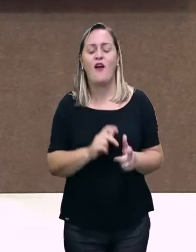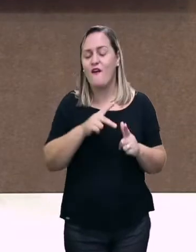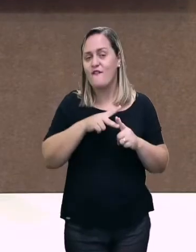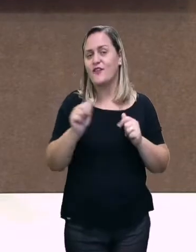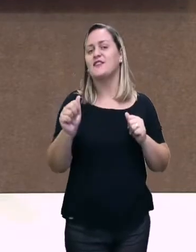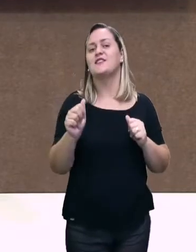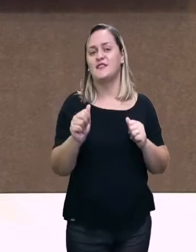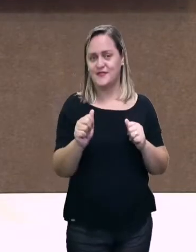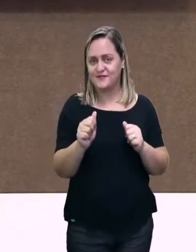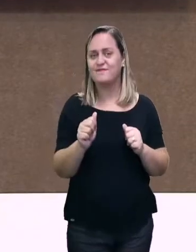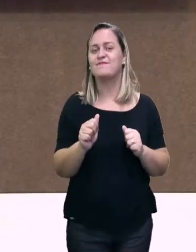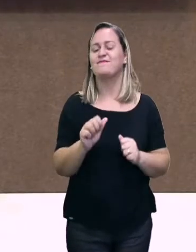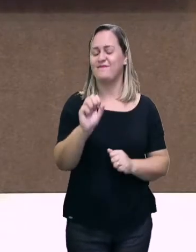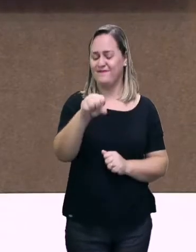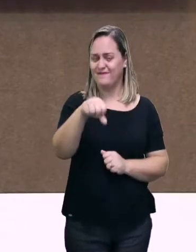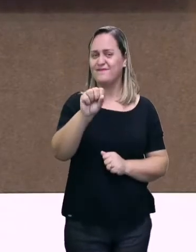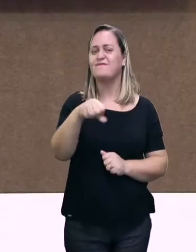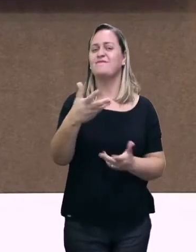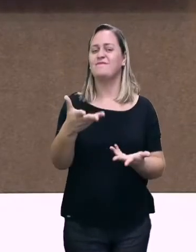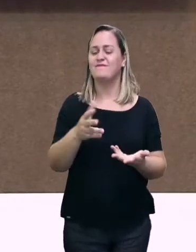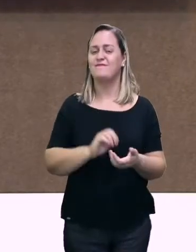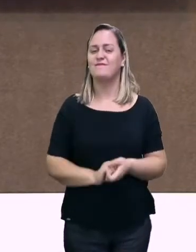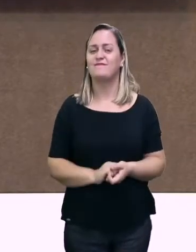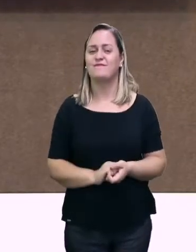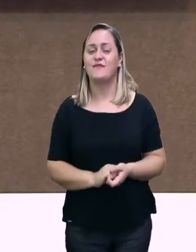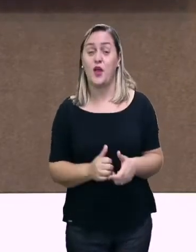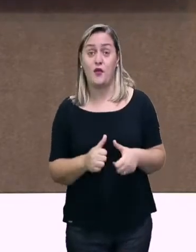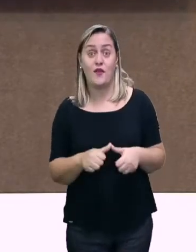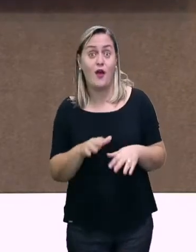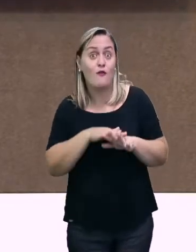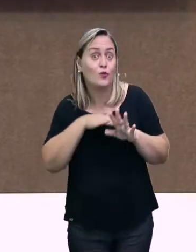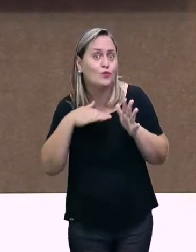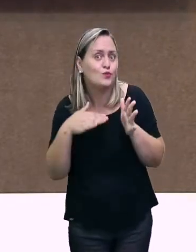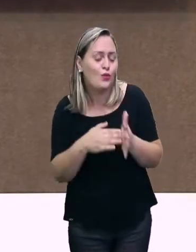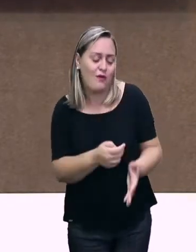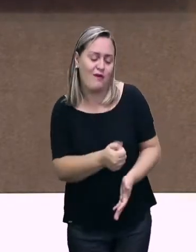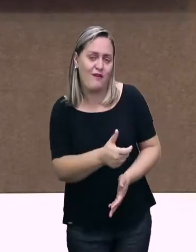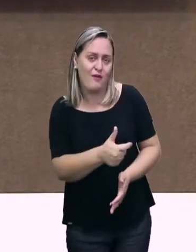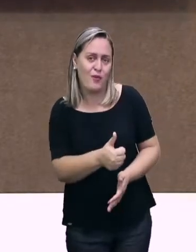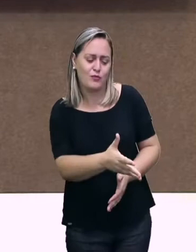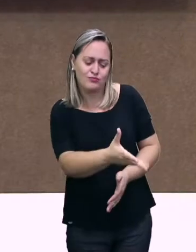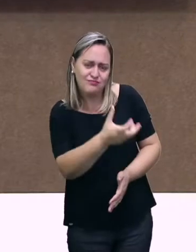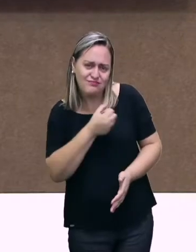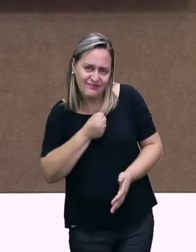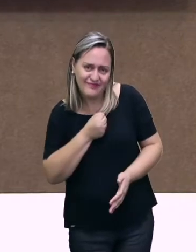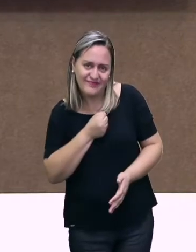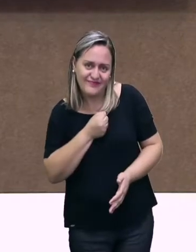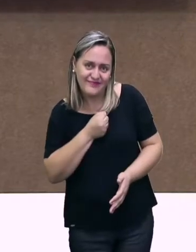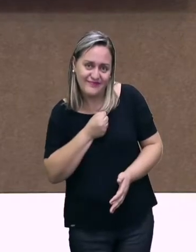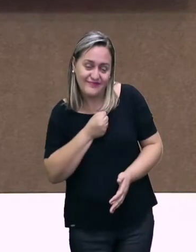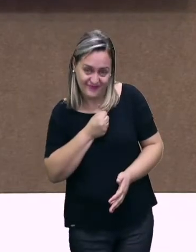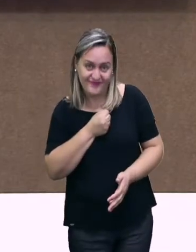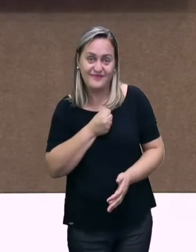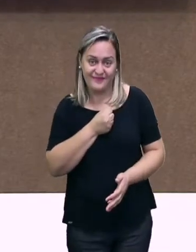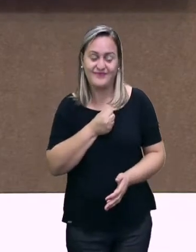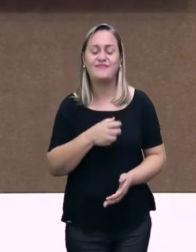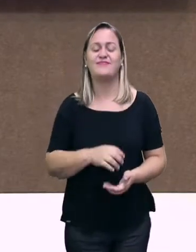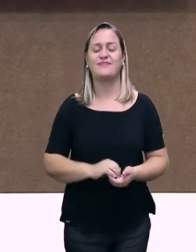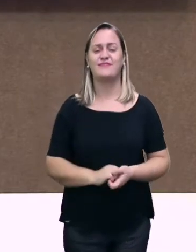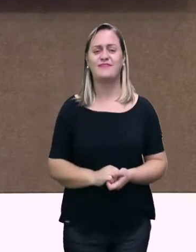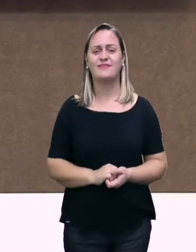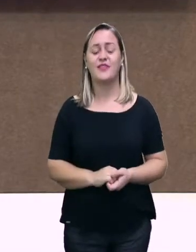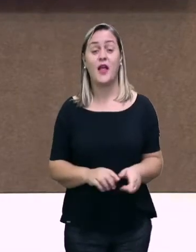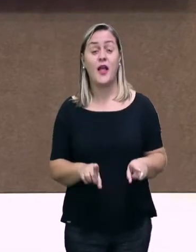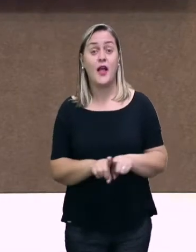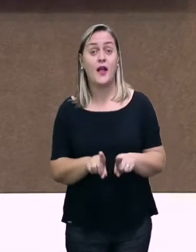Além de ser o vencedor, ainda ficava com as bolinhas de gude que conseguiu retirar. E tem também o jogo